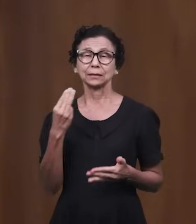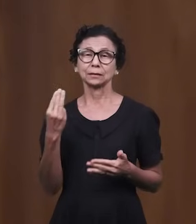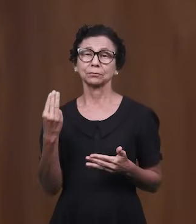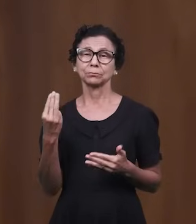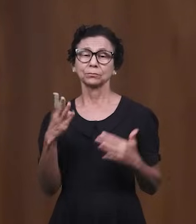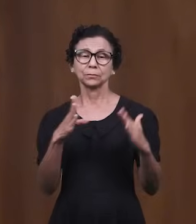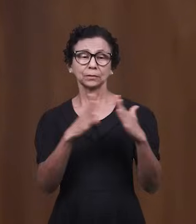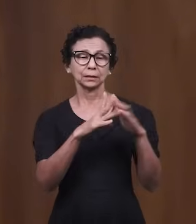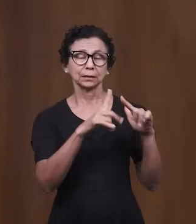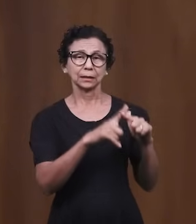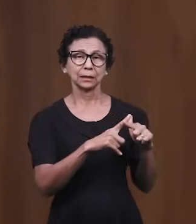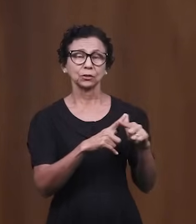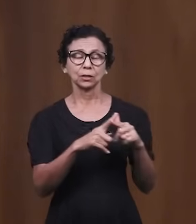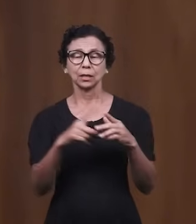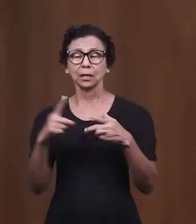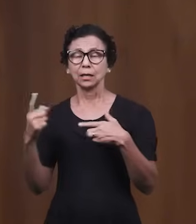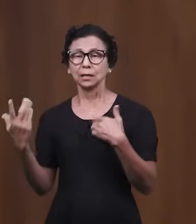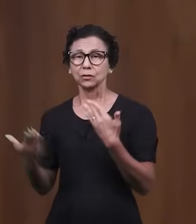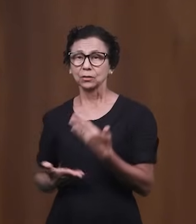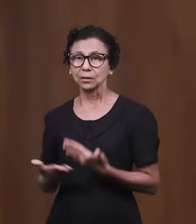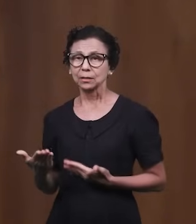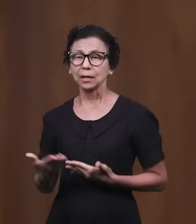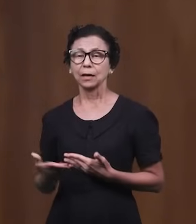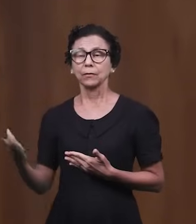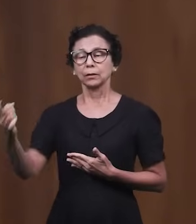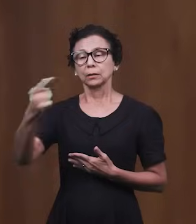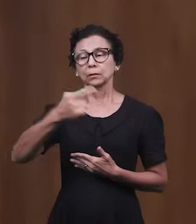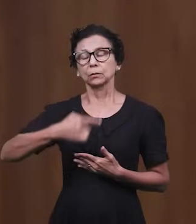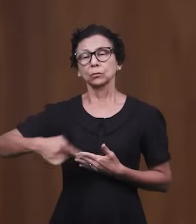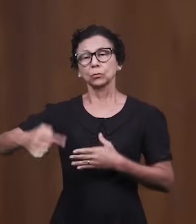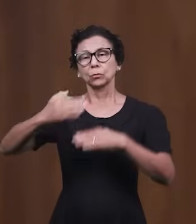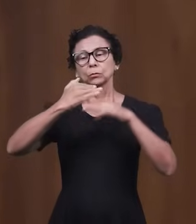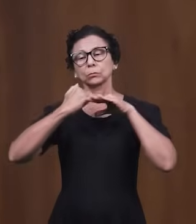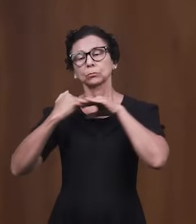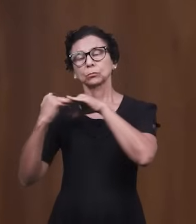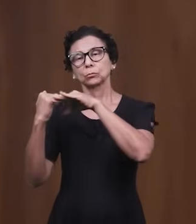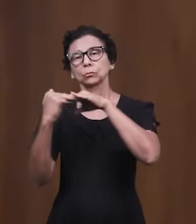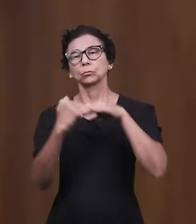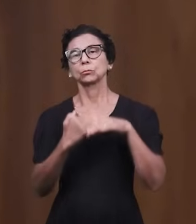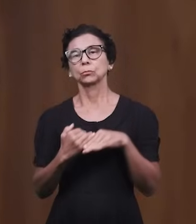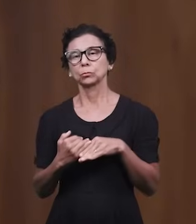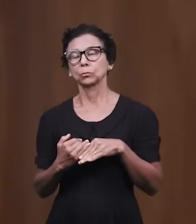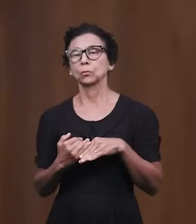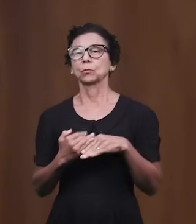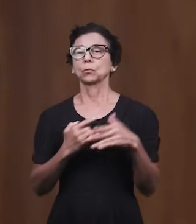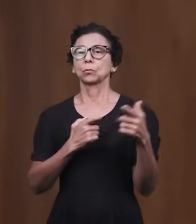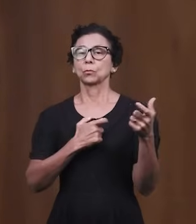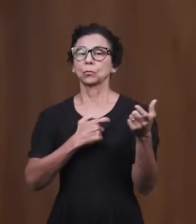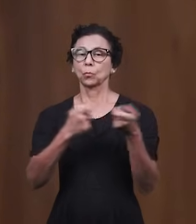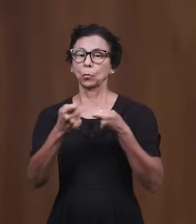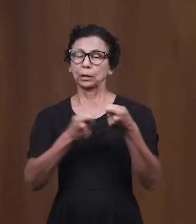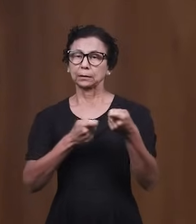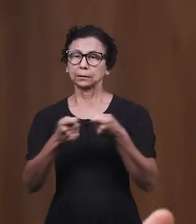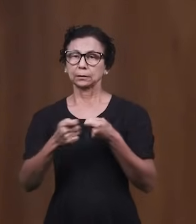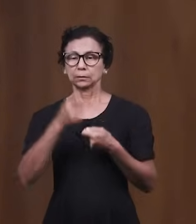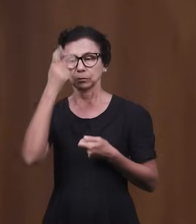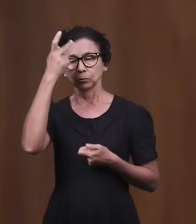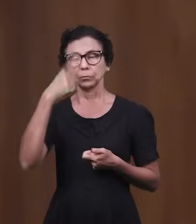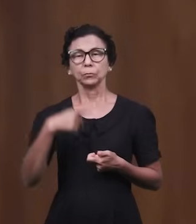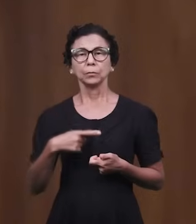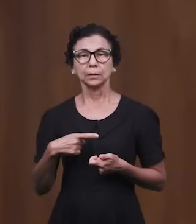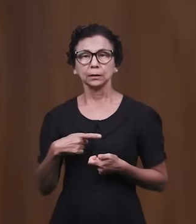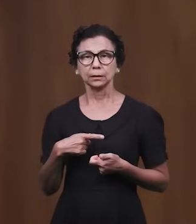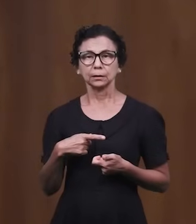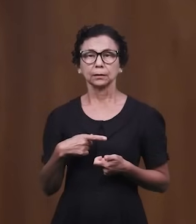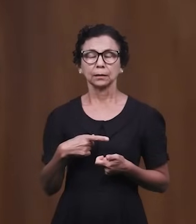e se estabelece uma unidade de corpo. Tanto no sentido de organização humana, que é importante, nós até falamos uma